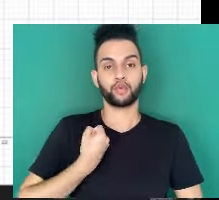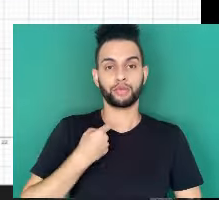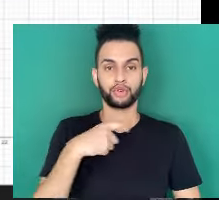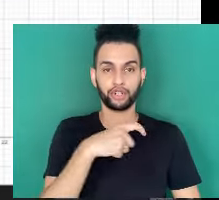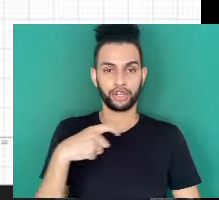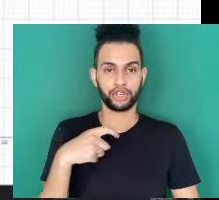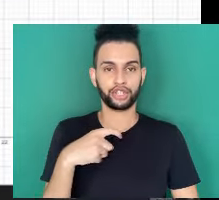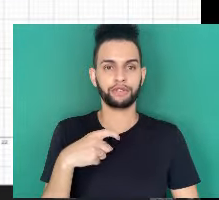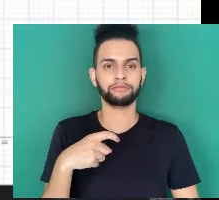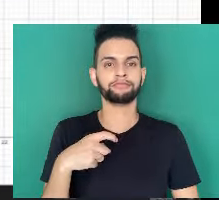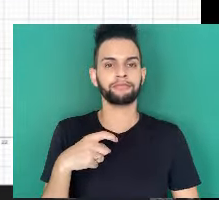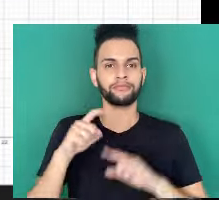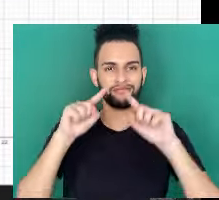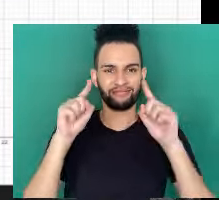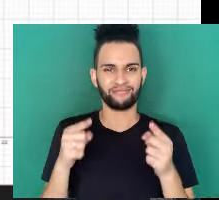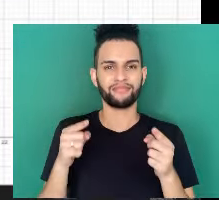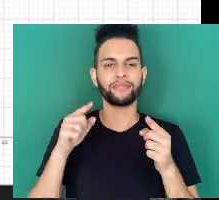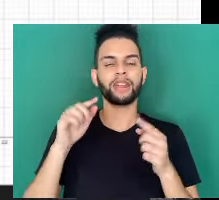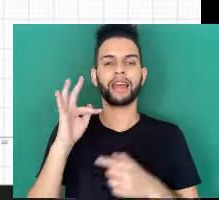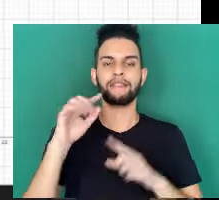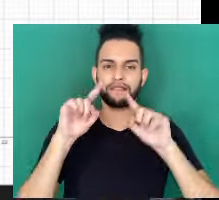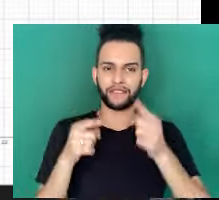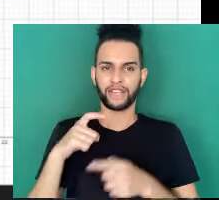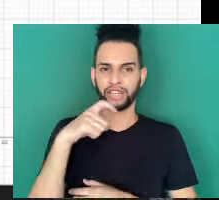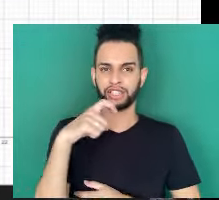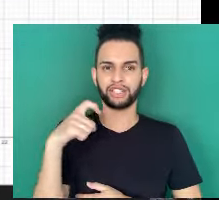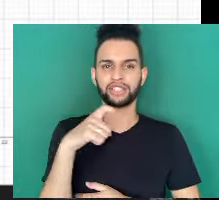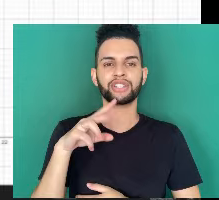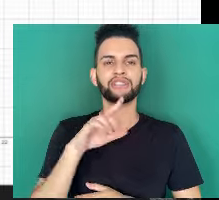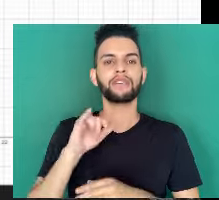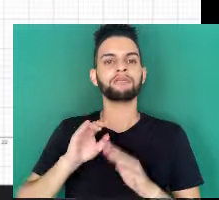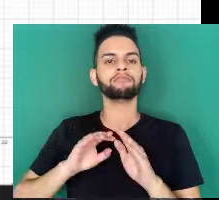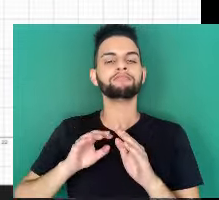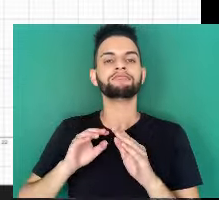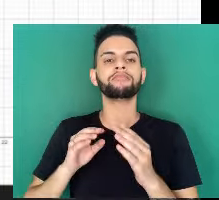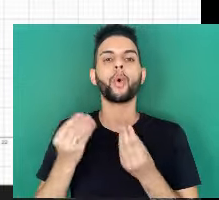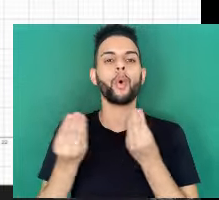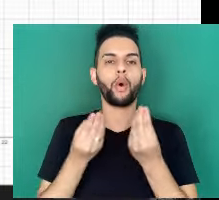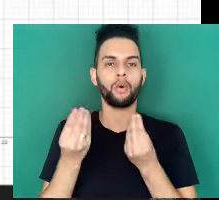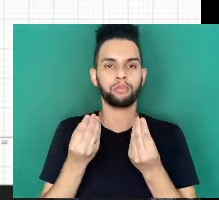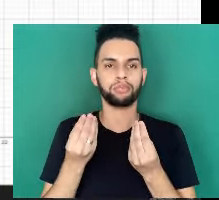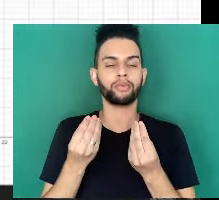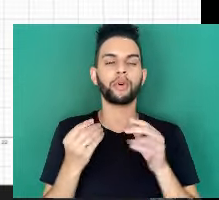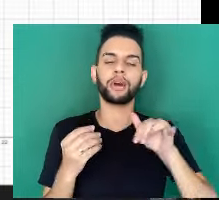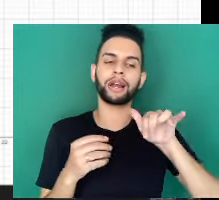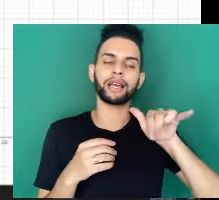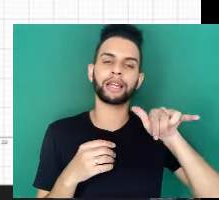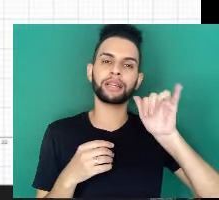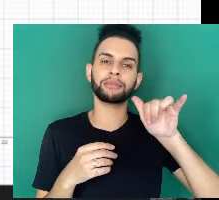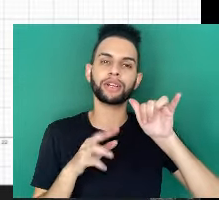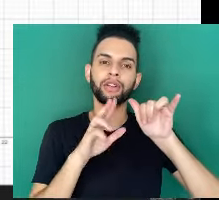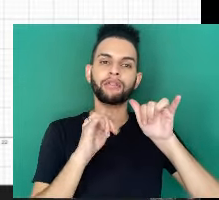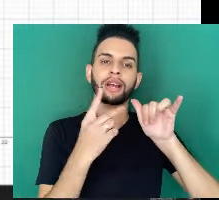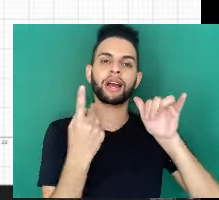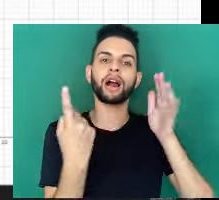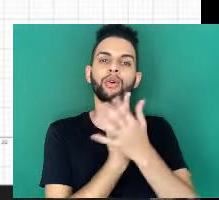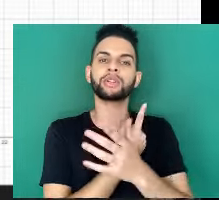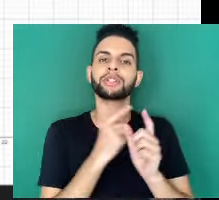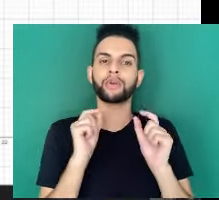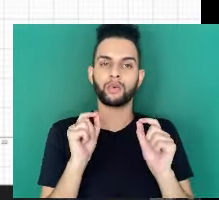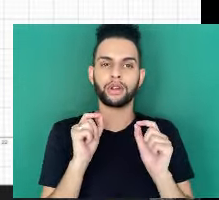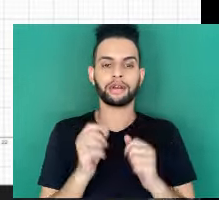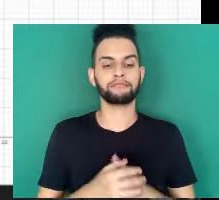para onde que vai esse ponto, né, y aqui, sobre o eixo dos y.